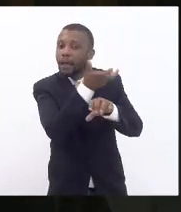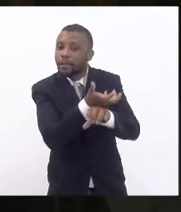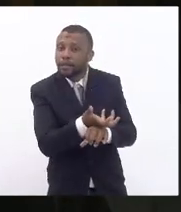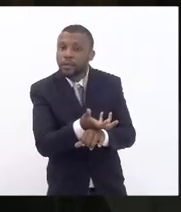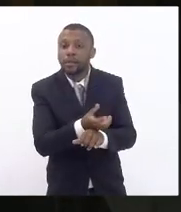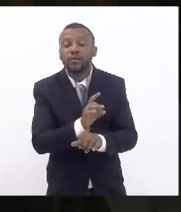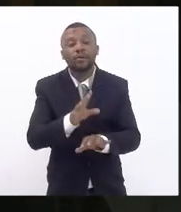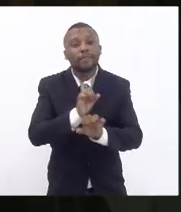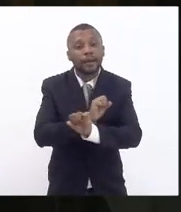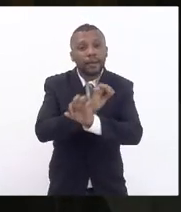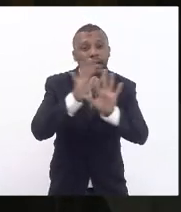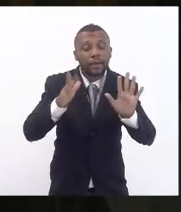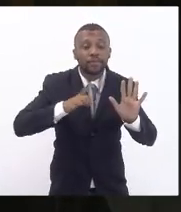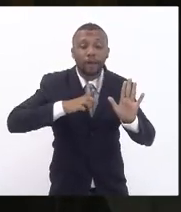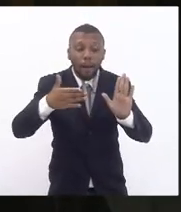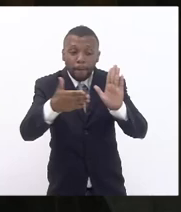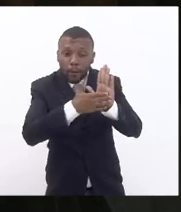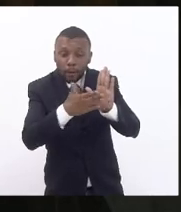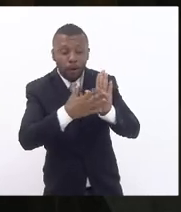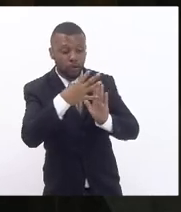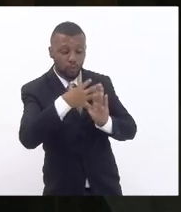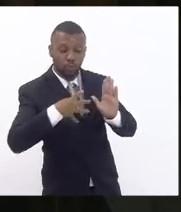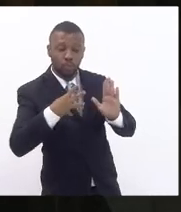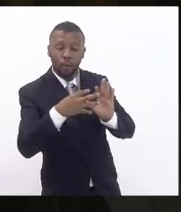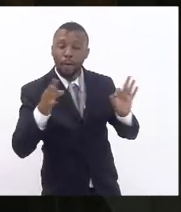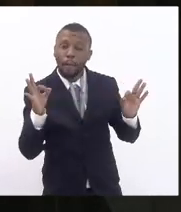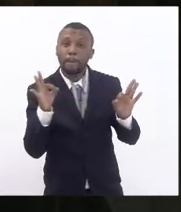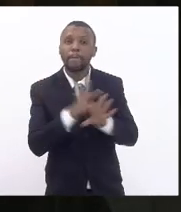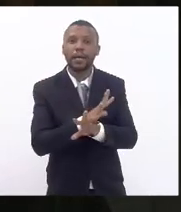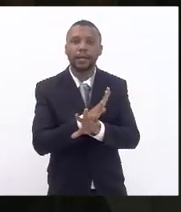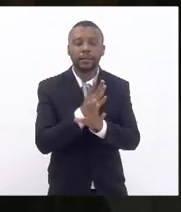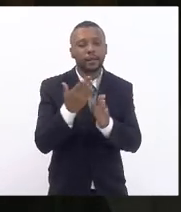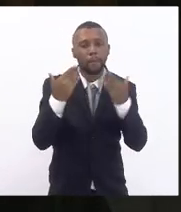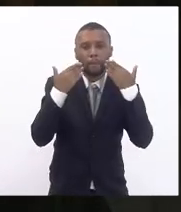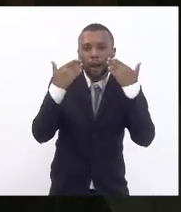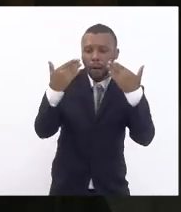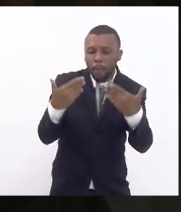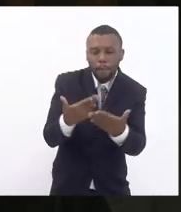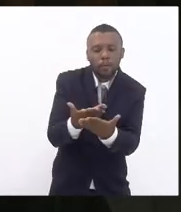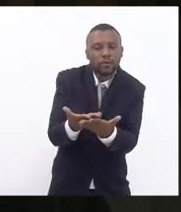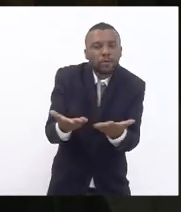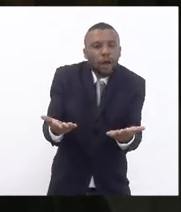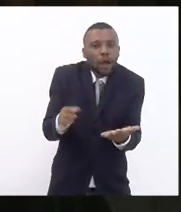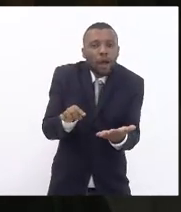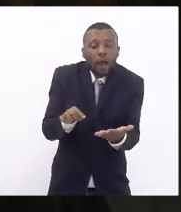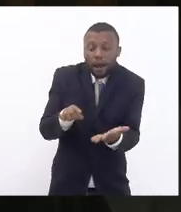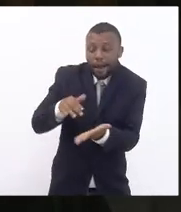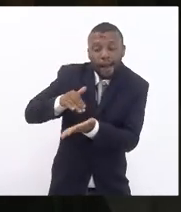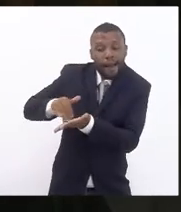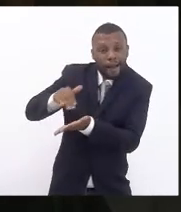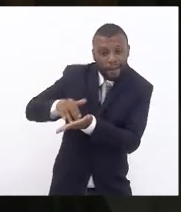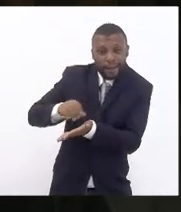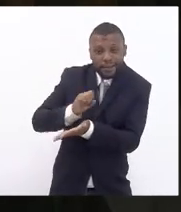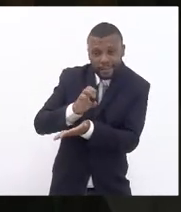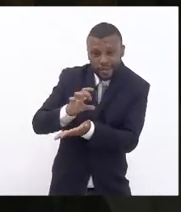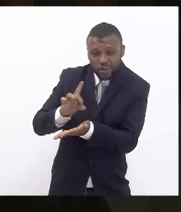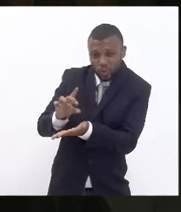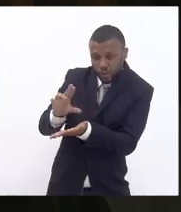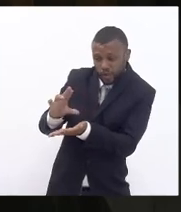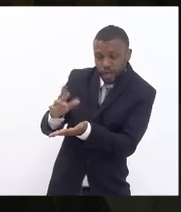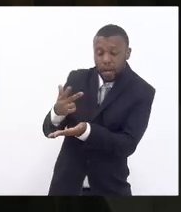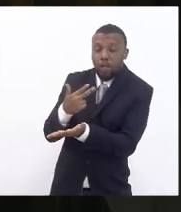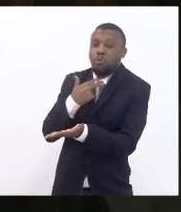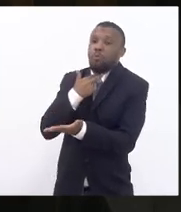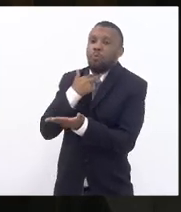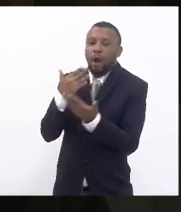uma proposta de currículo completa na mesa. Isso a SEDUC ainda não pode apresentar. Então, a insistência que a gente